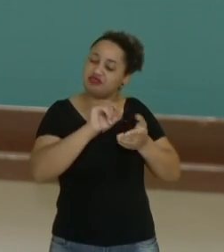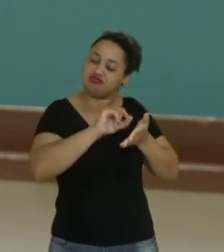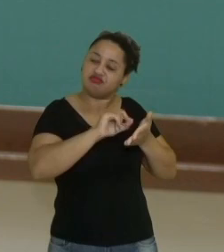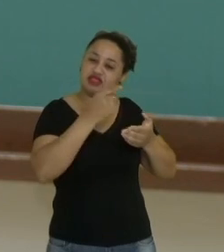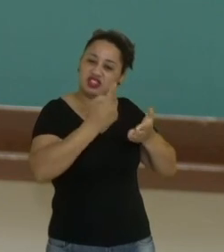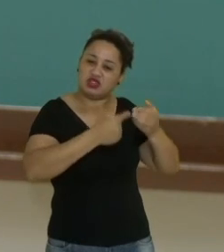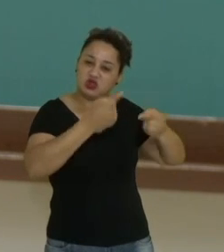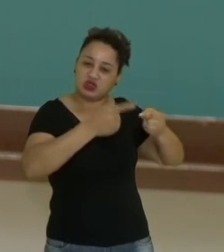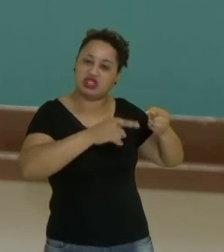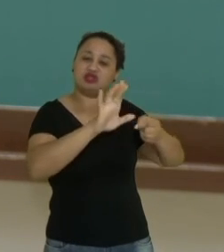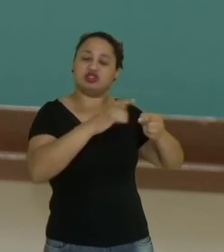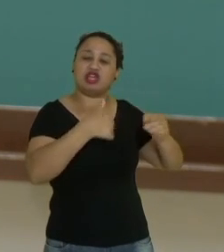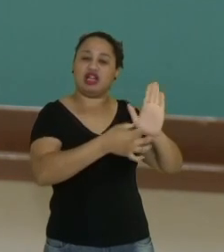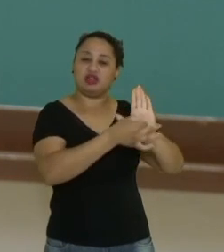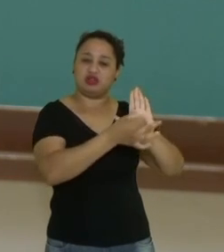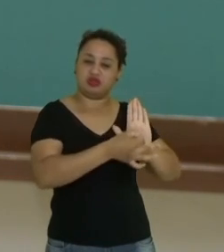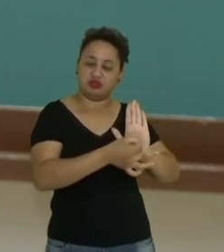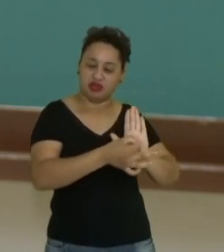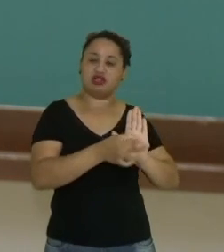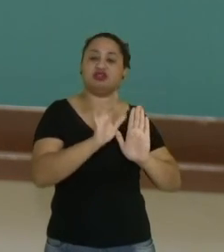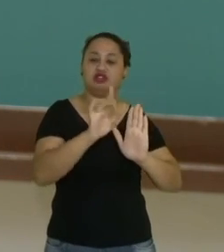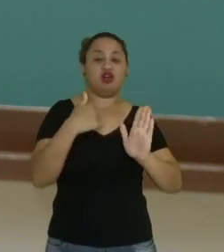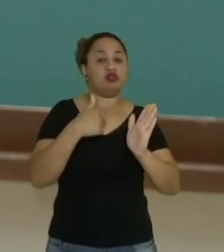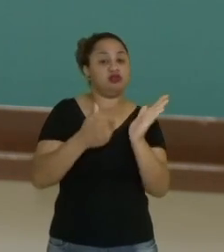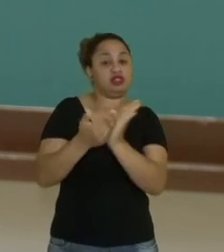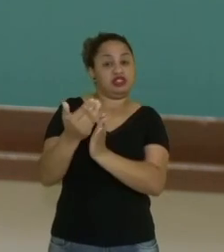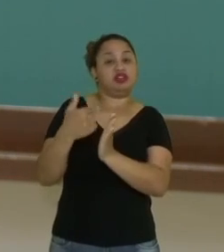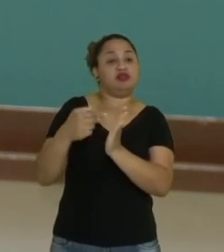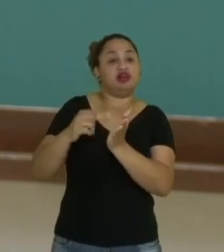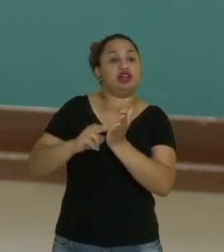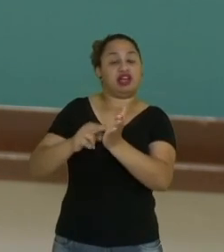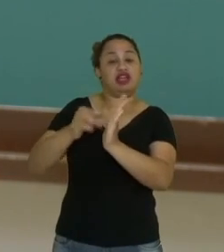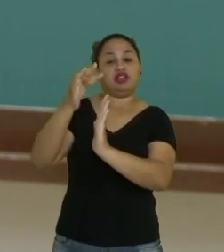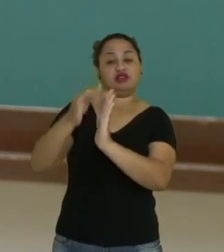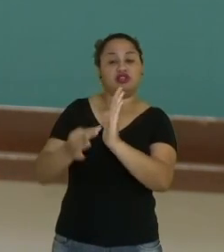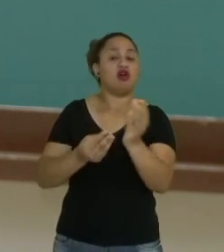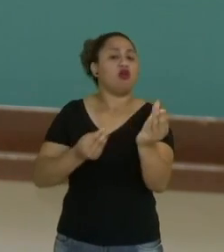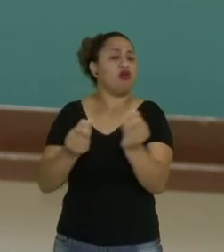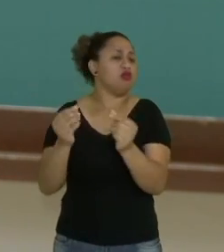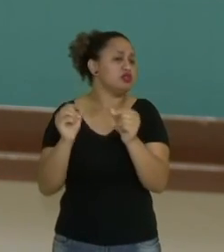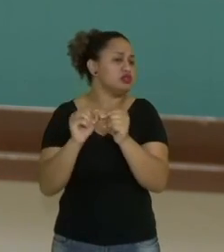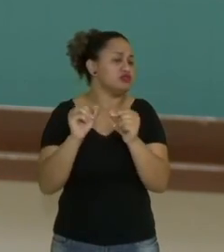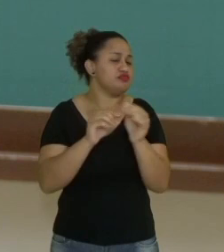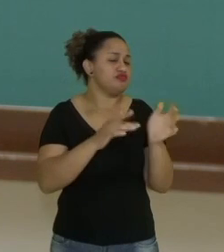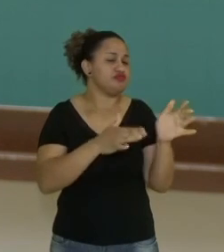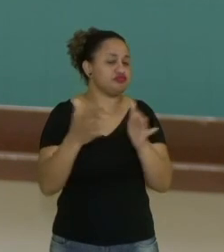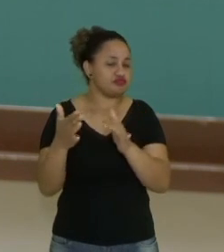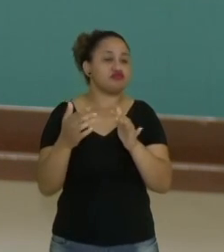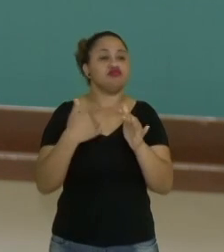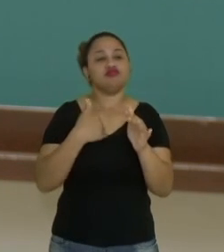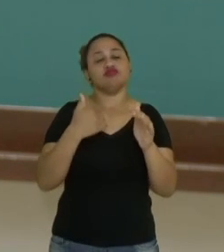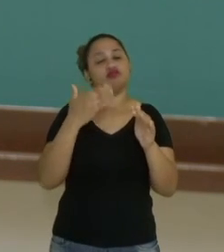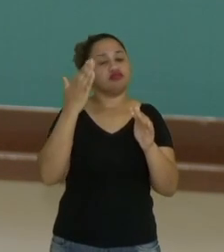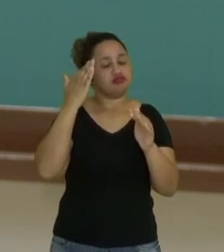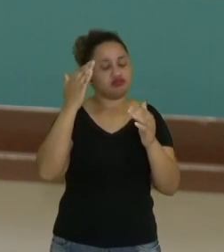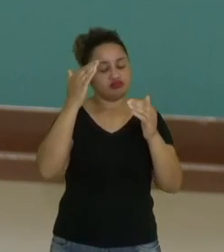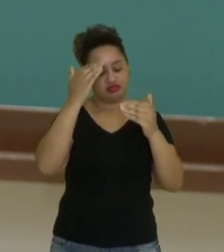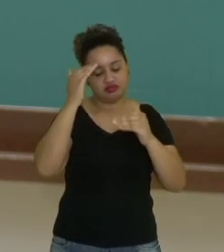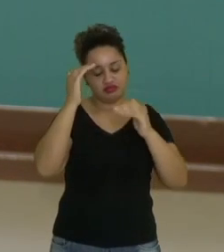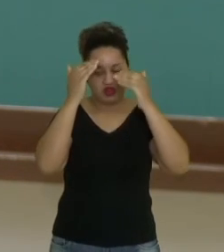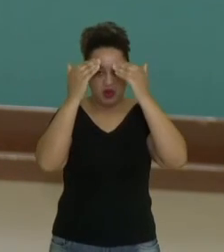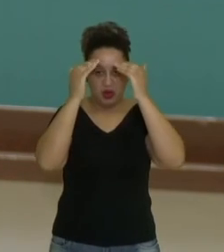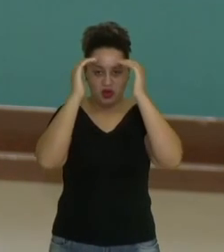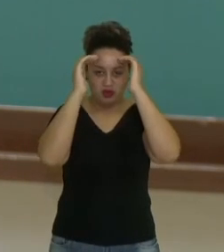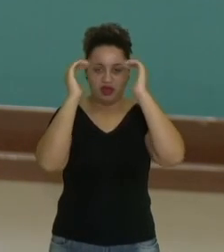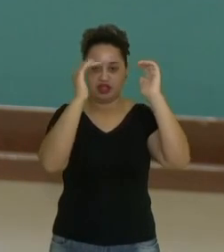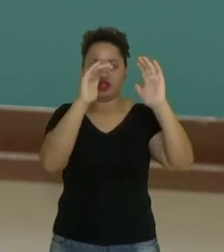rascunho desta carta aberta. E aí você vai fazer como no passo a passo? Seguir as instruções da